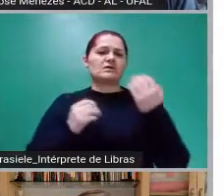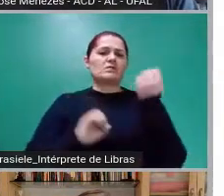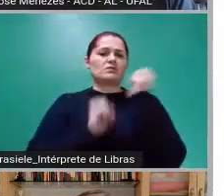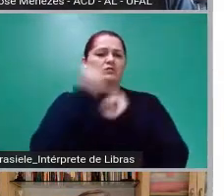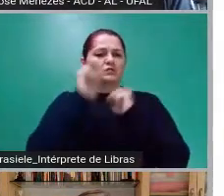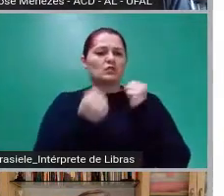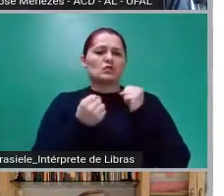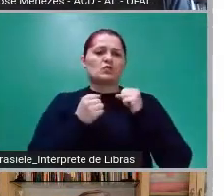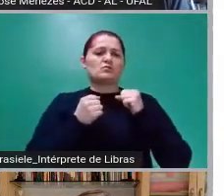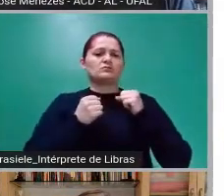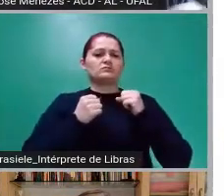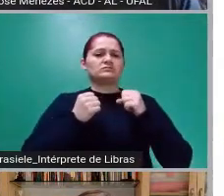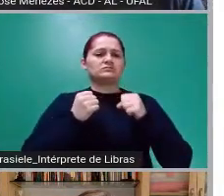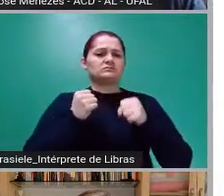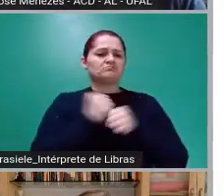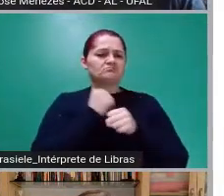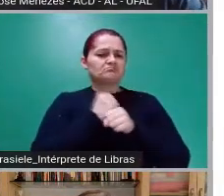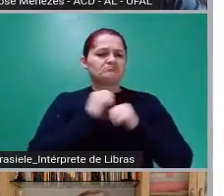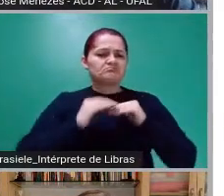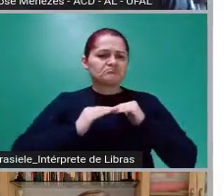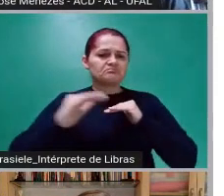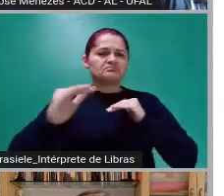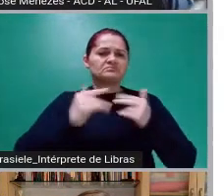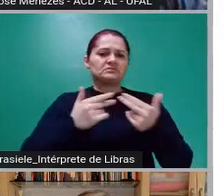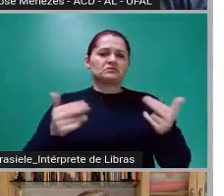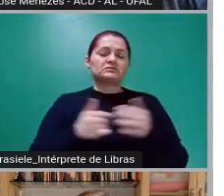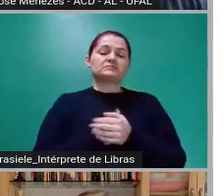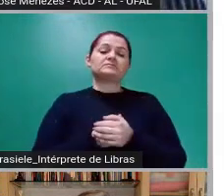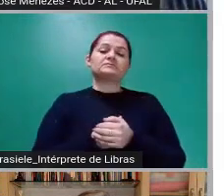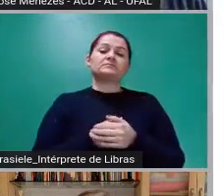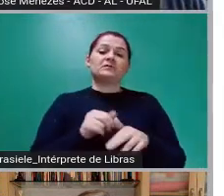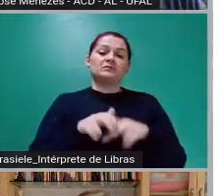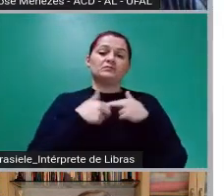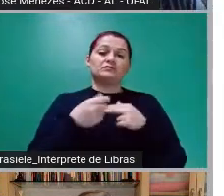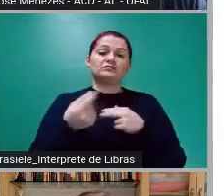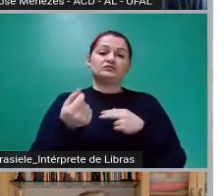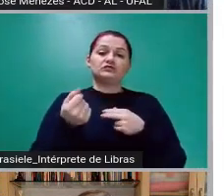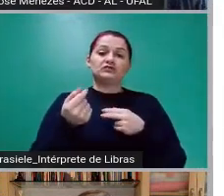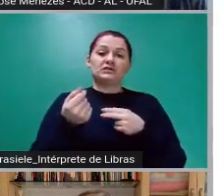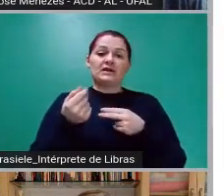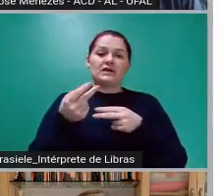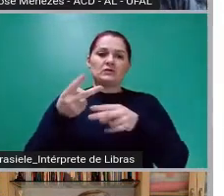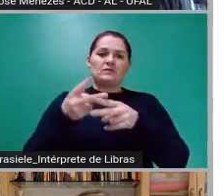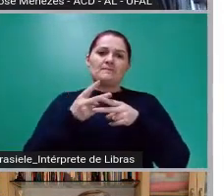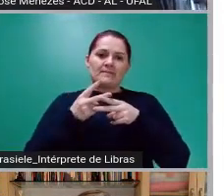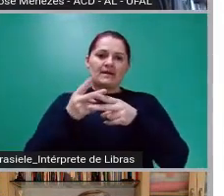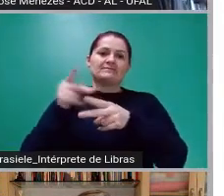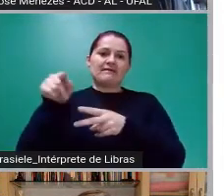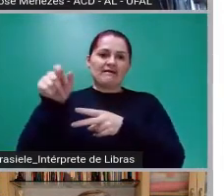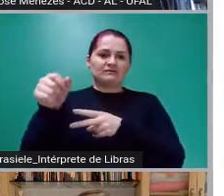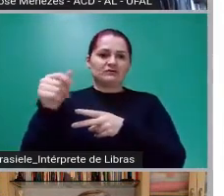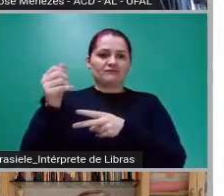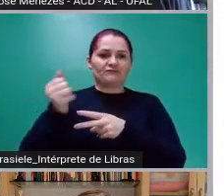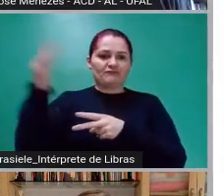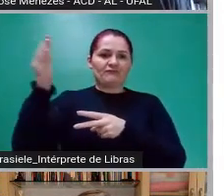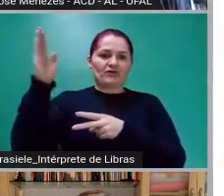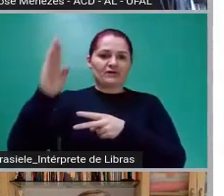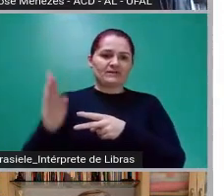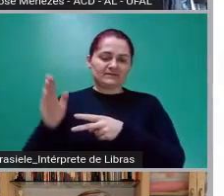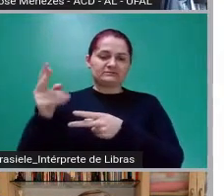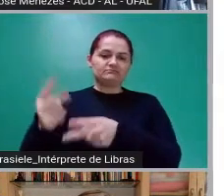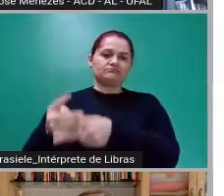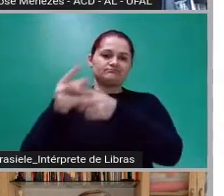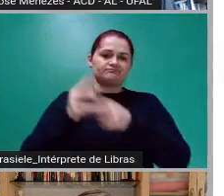uma coisa muito importante. Esse dinheiro emprestado no exterior, quando a taxa de juros estava